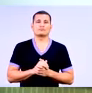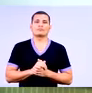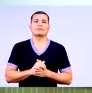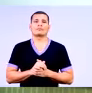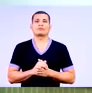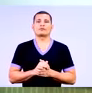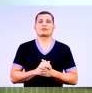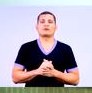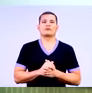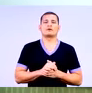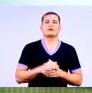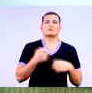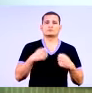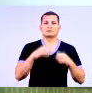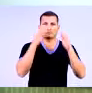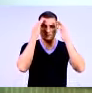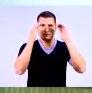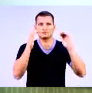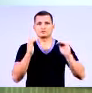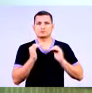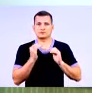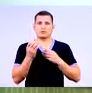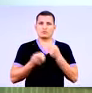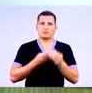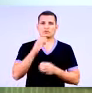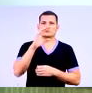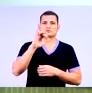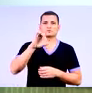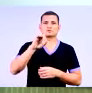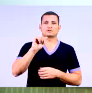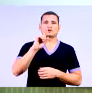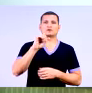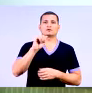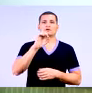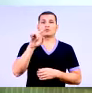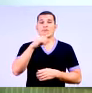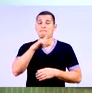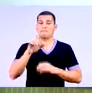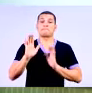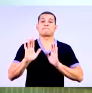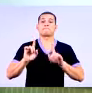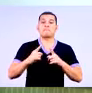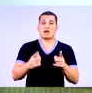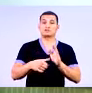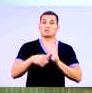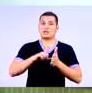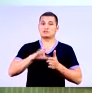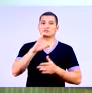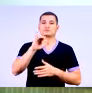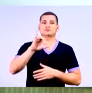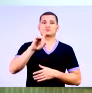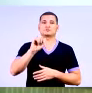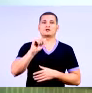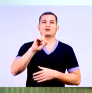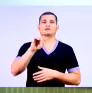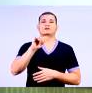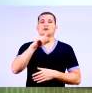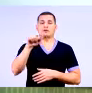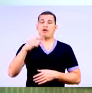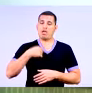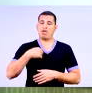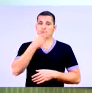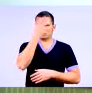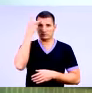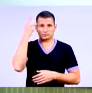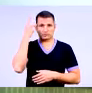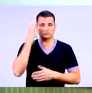né? Ah, tem que me respeitar como cidadão. Sim, mas antes de cidadão eu sou um sujeito humano. Quer dizer que se tiver alguém de outro país aqui, ele não